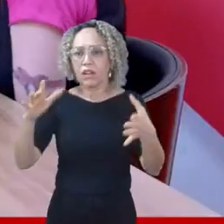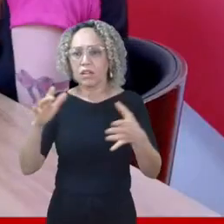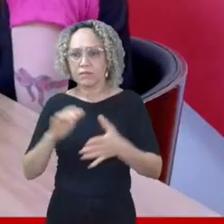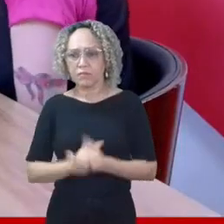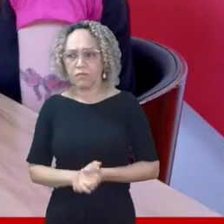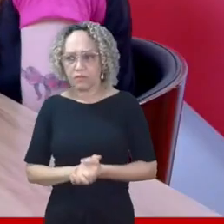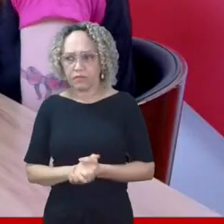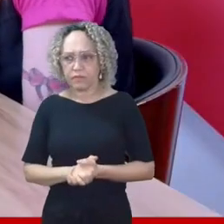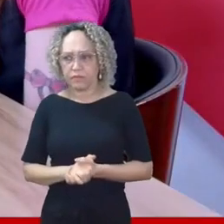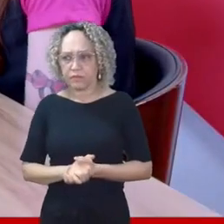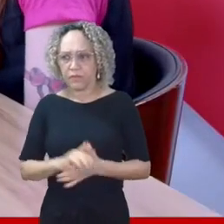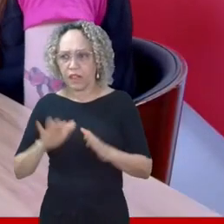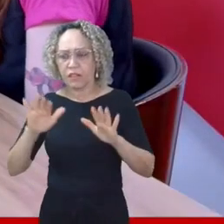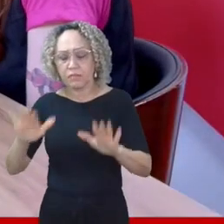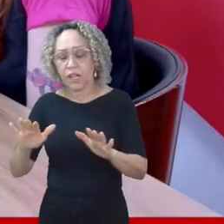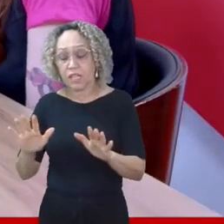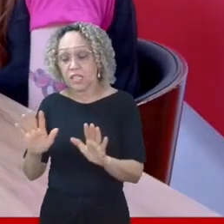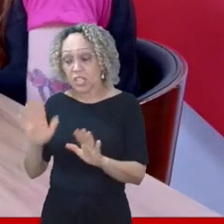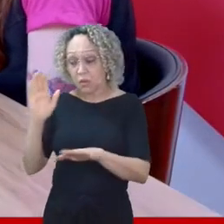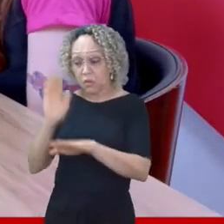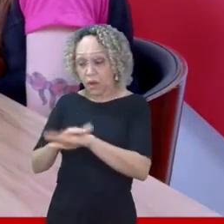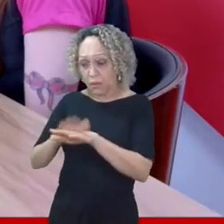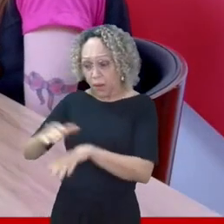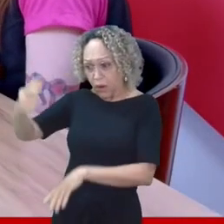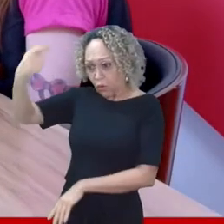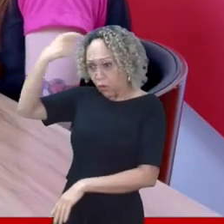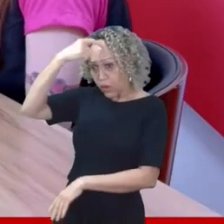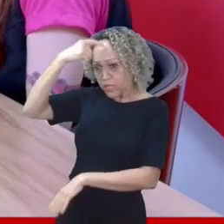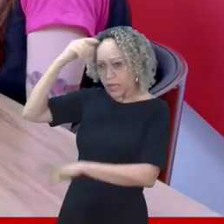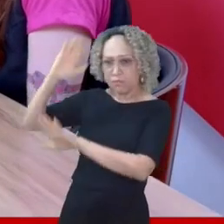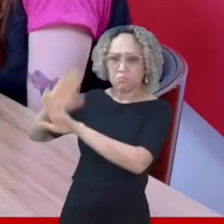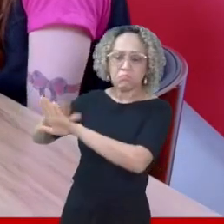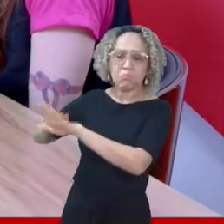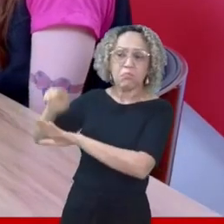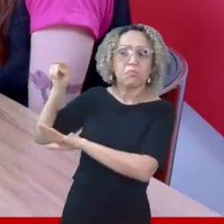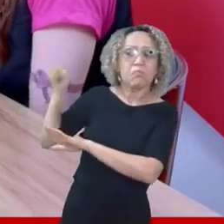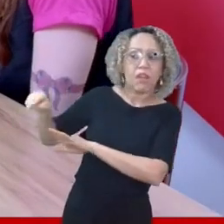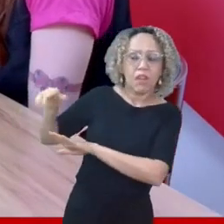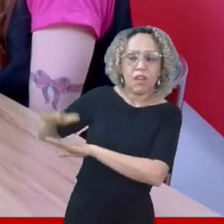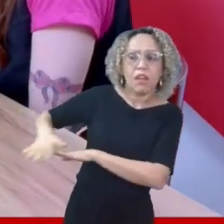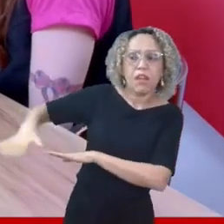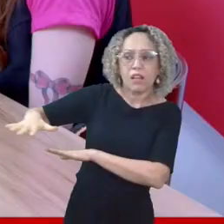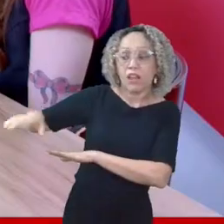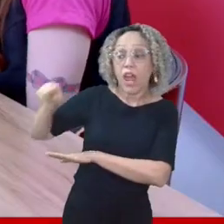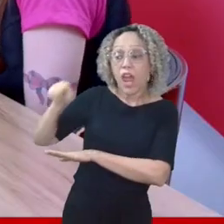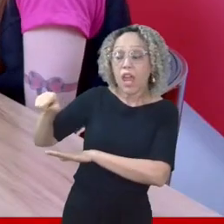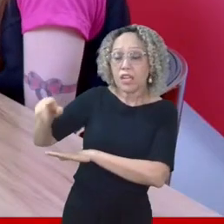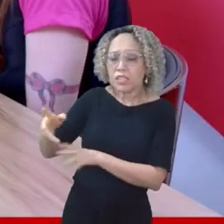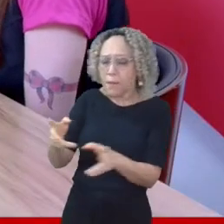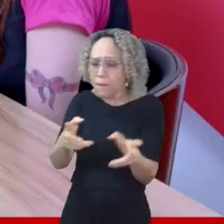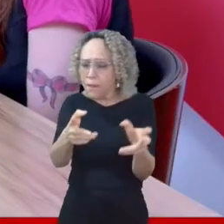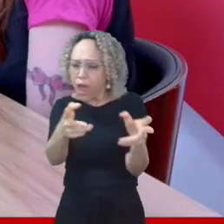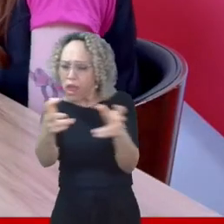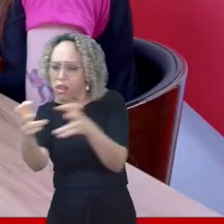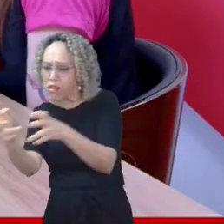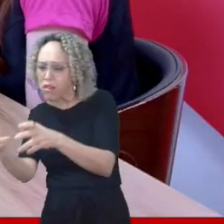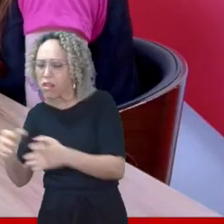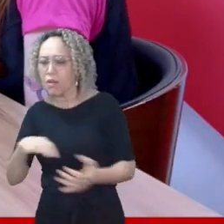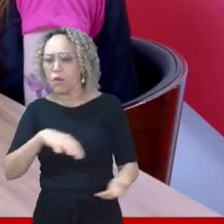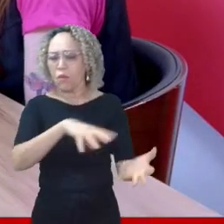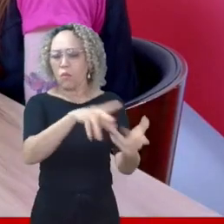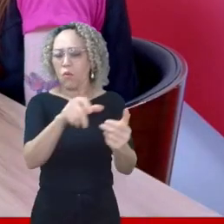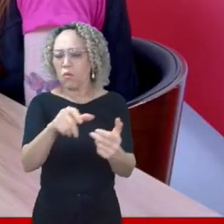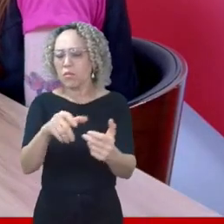as questões bíblicas, mas as visões deles. Exato, as visões deles especificamente, a forma como eles enxergam o mundo e que interfere no